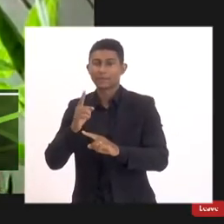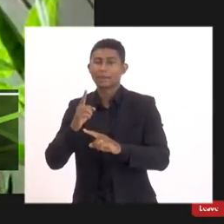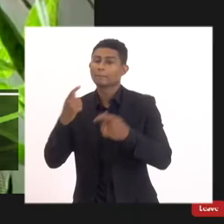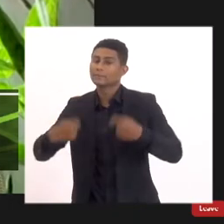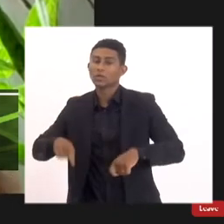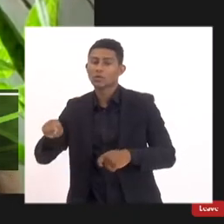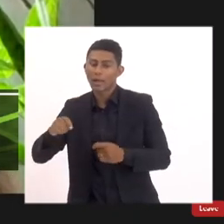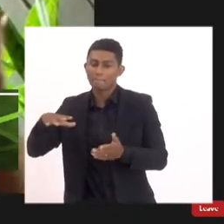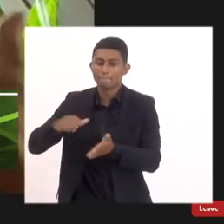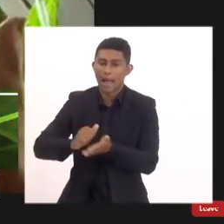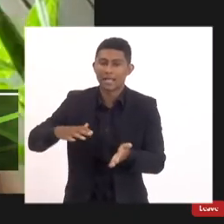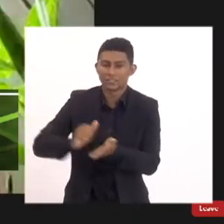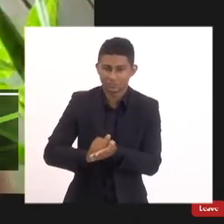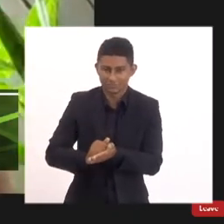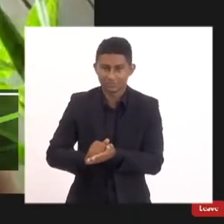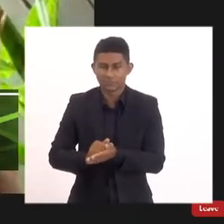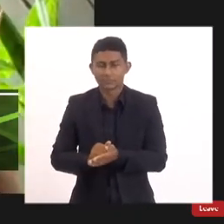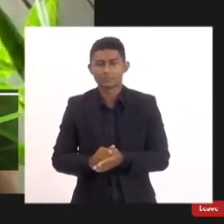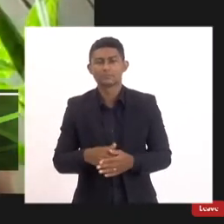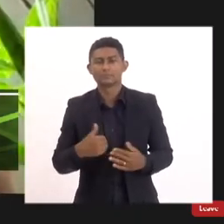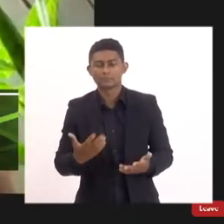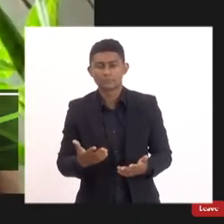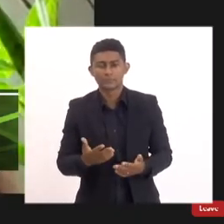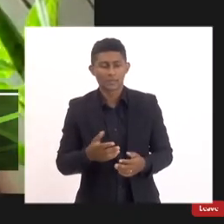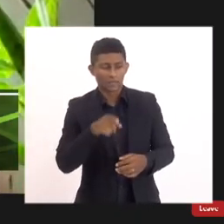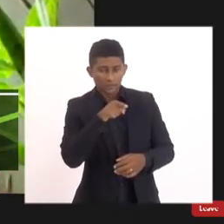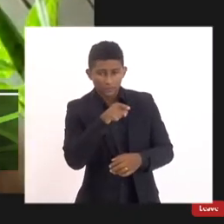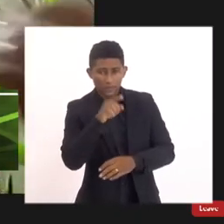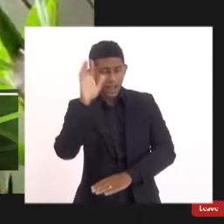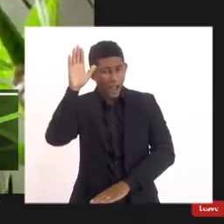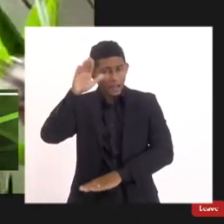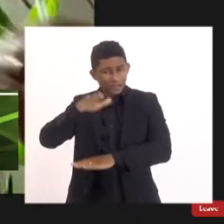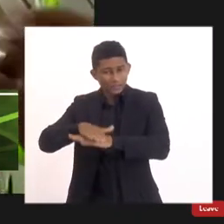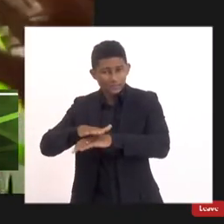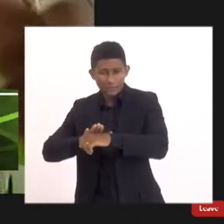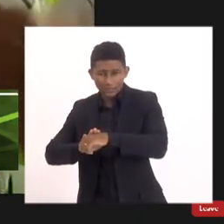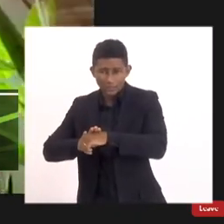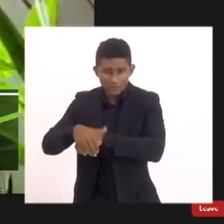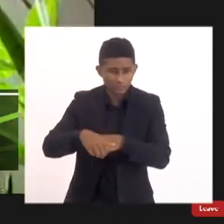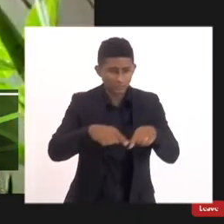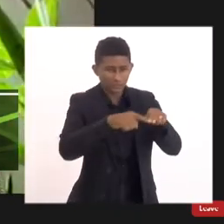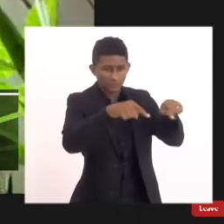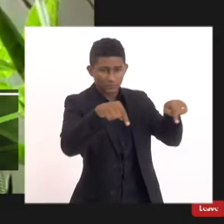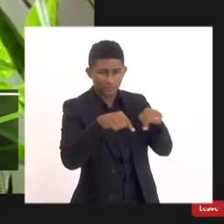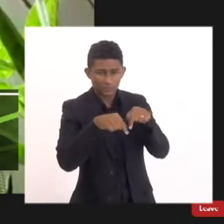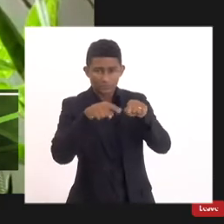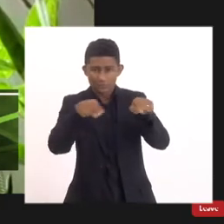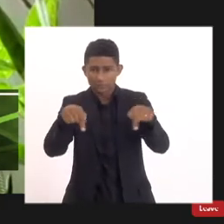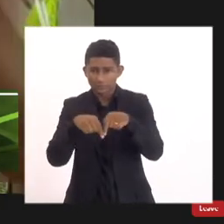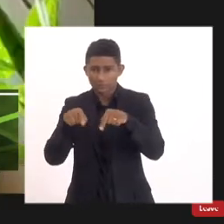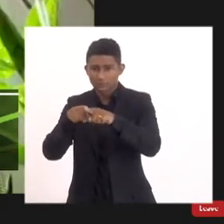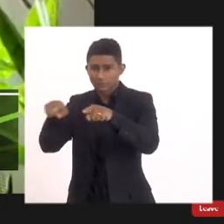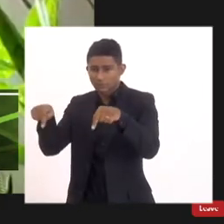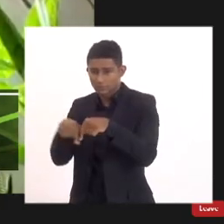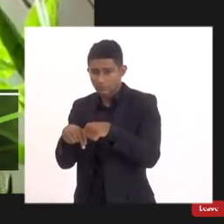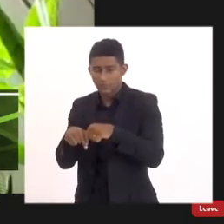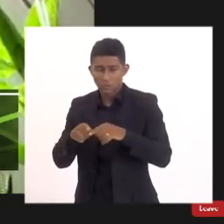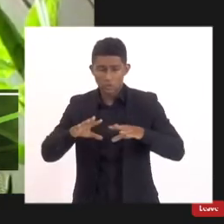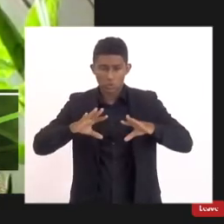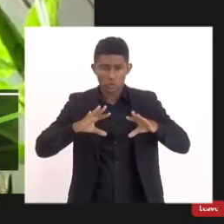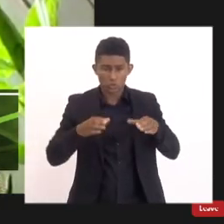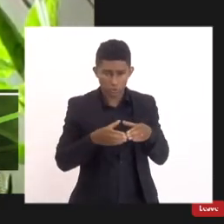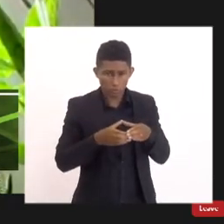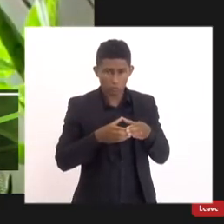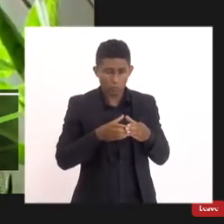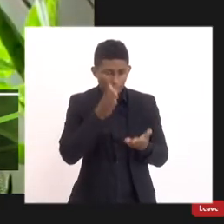isso, eu poderia ter no turno da tarde e da noite as minhas turmas divididas em grupos menores, mas a SEDUC não